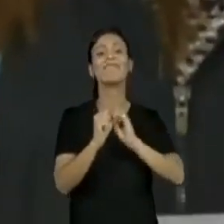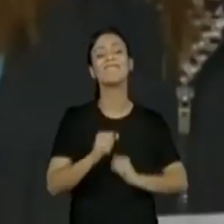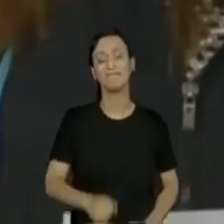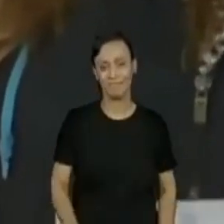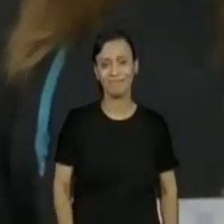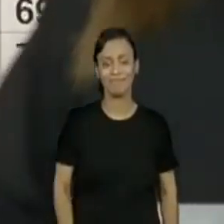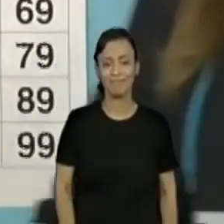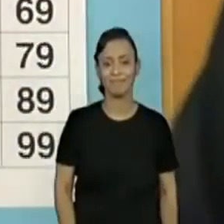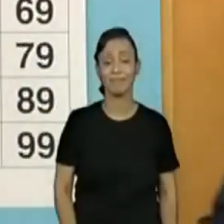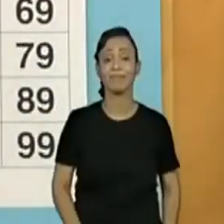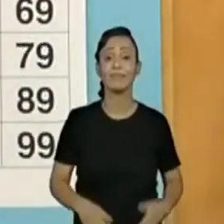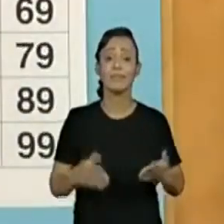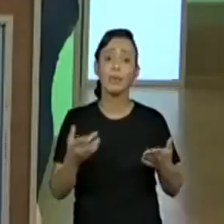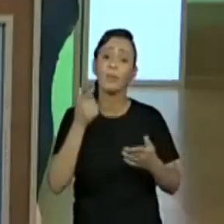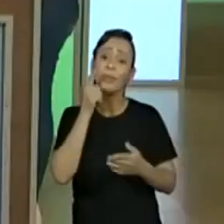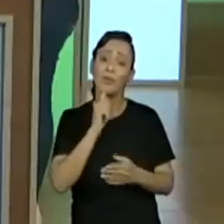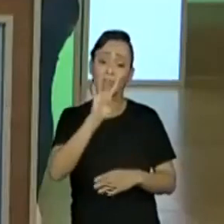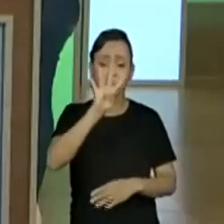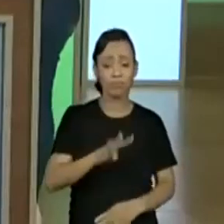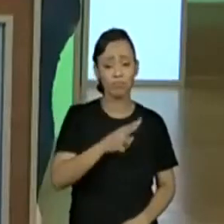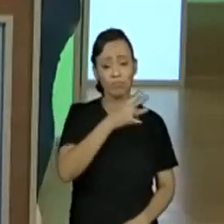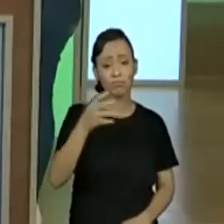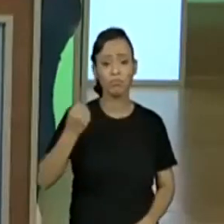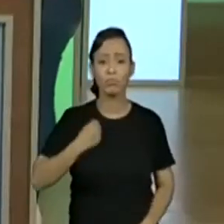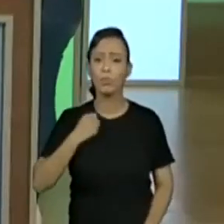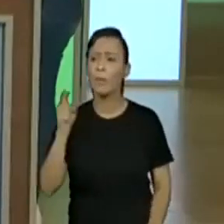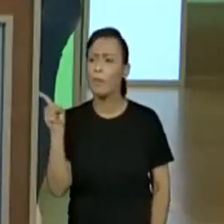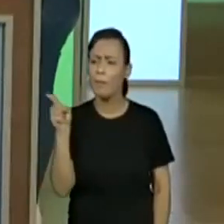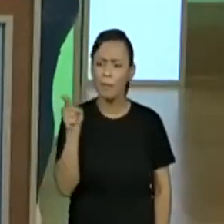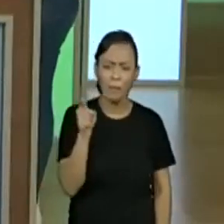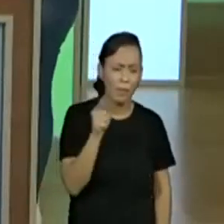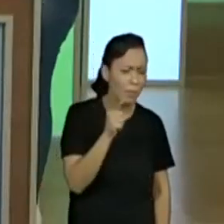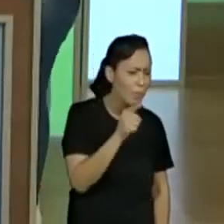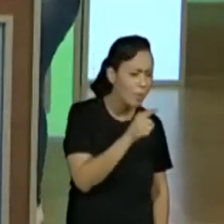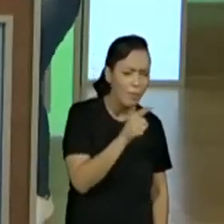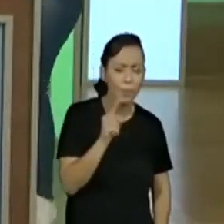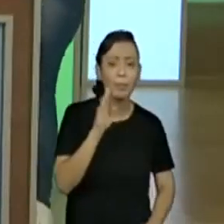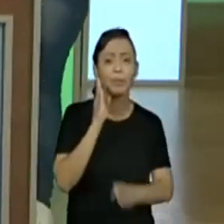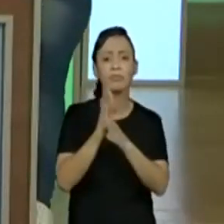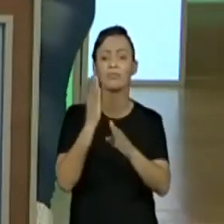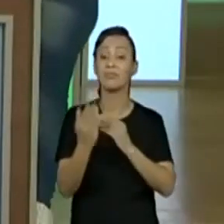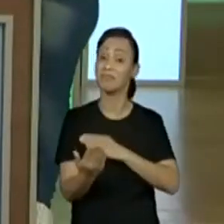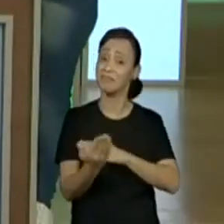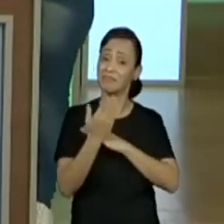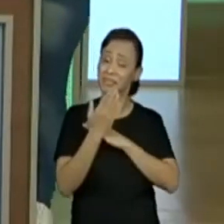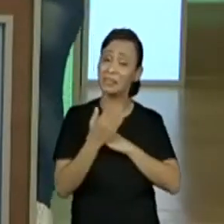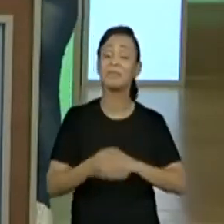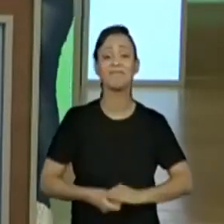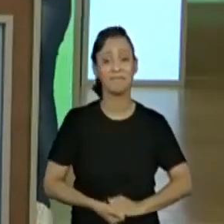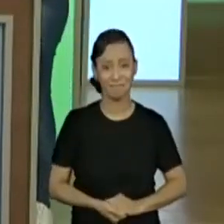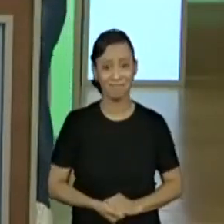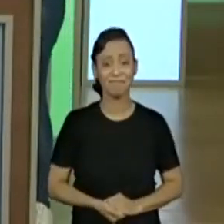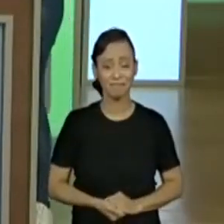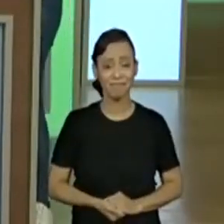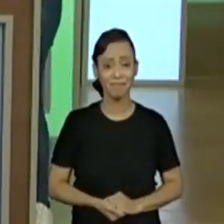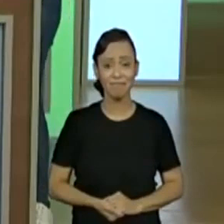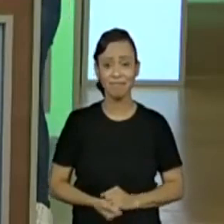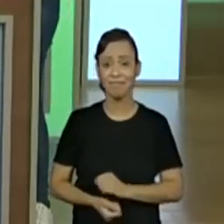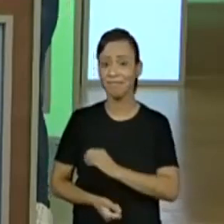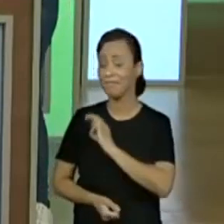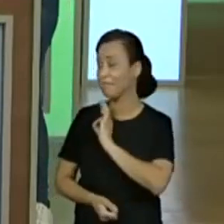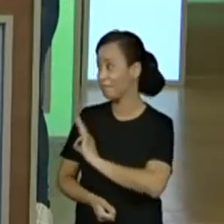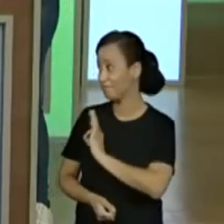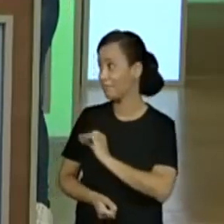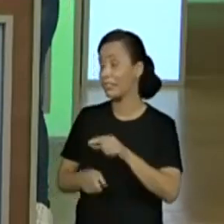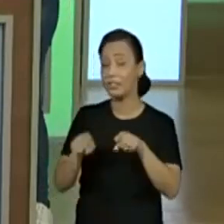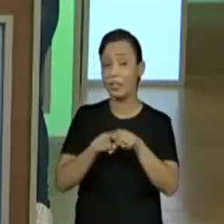quadro numérico aí nos ajuda, não é? A entender tantas coisas e perceber tantas regularidades. E lembrando que no quadro